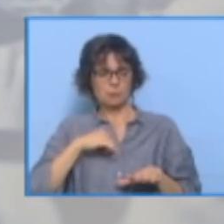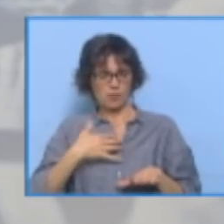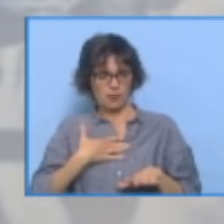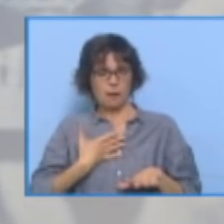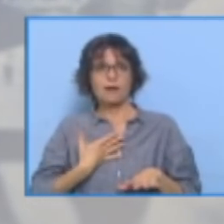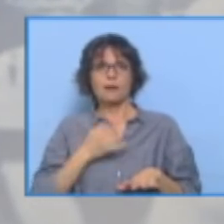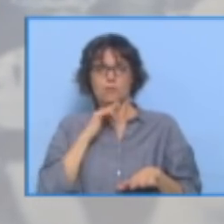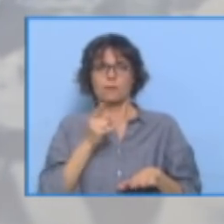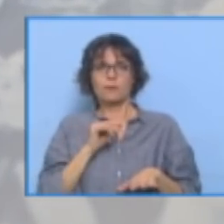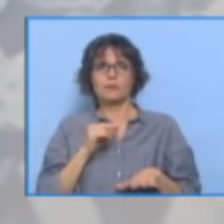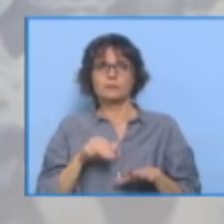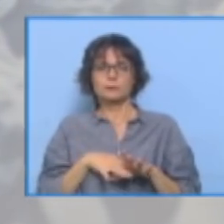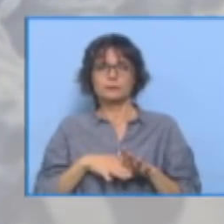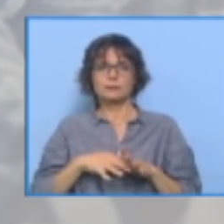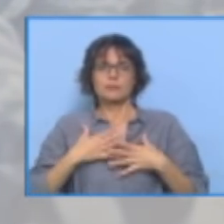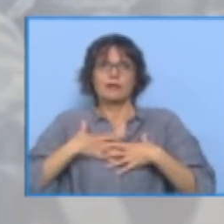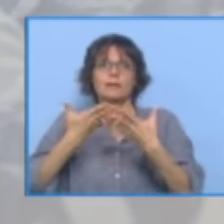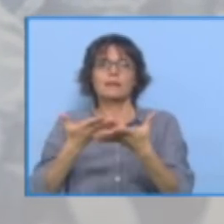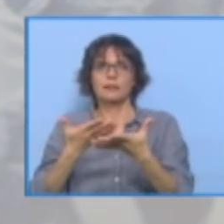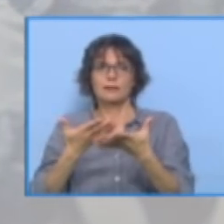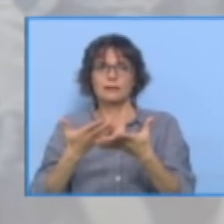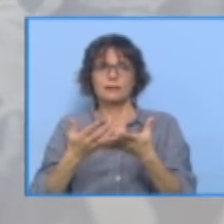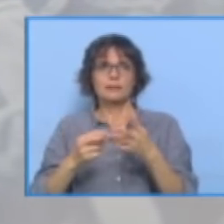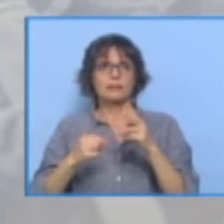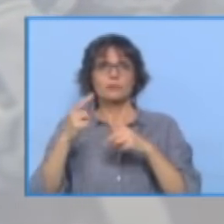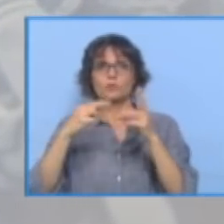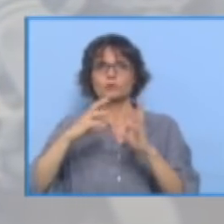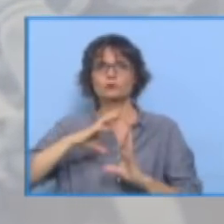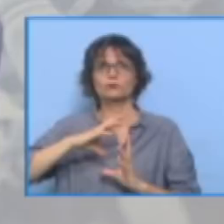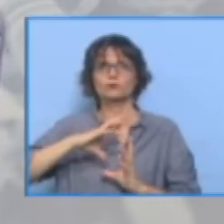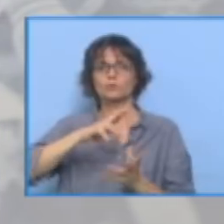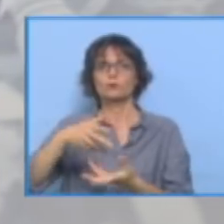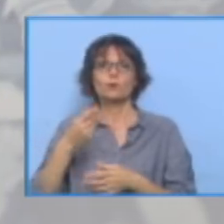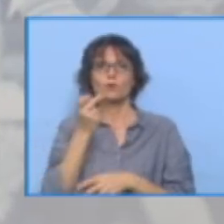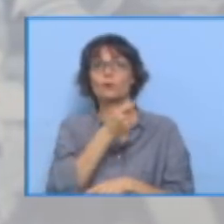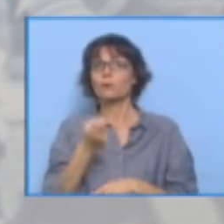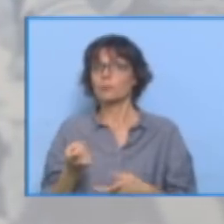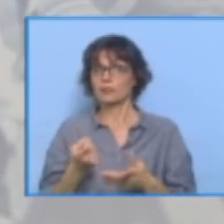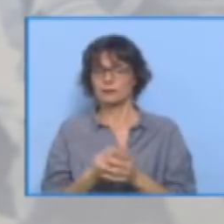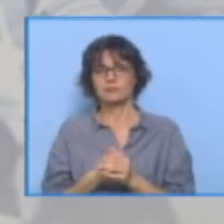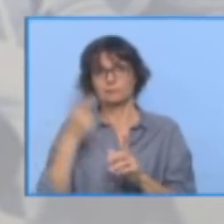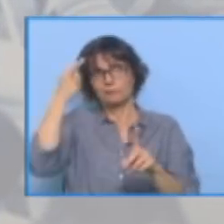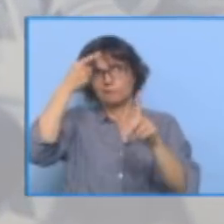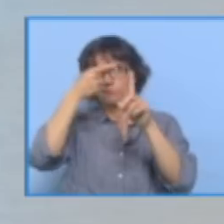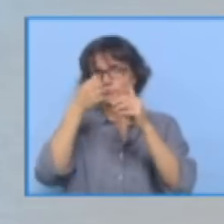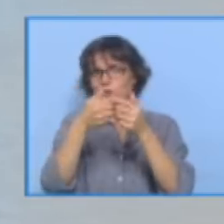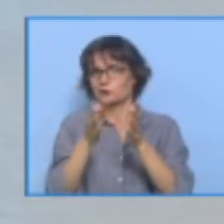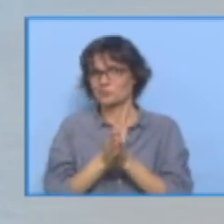estarem abertos e disponíveis para construir com os outros este mundo de paz que todos ambicionamos. Aqui em